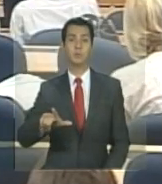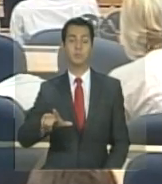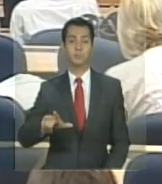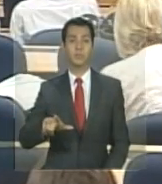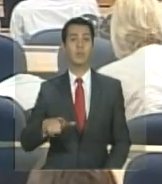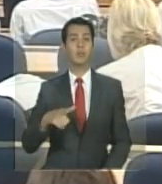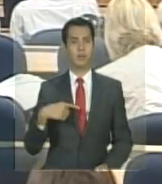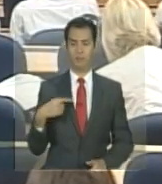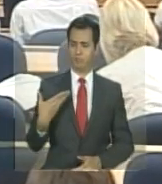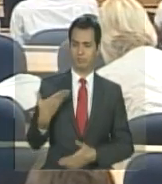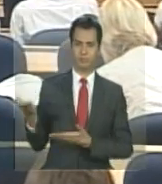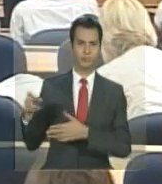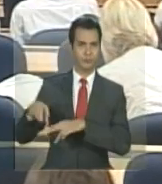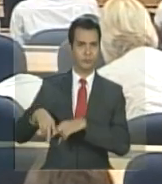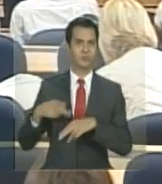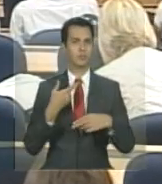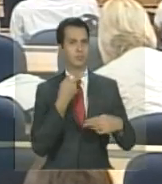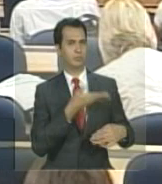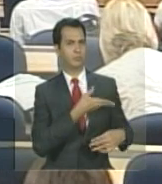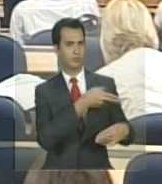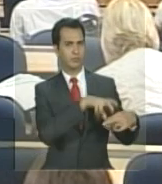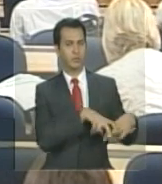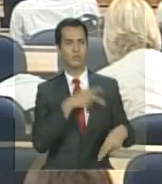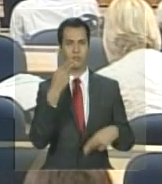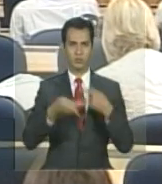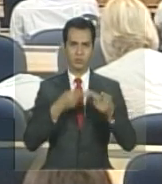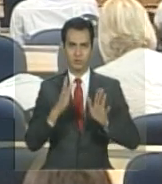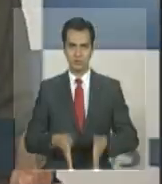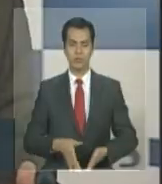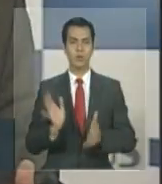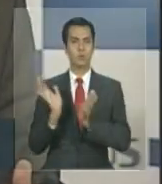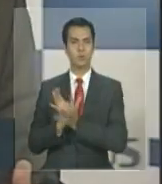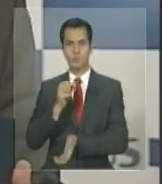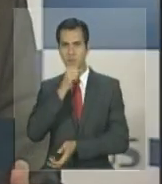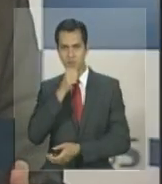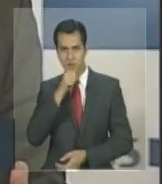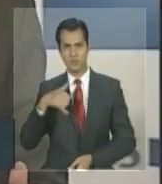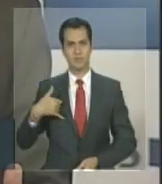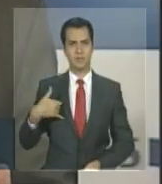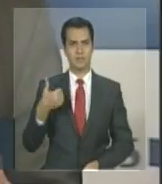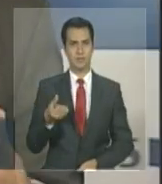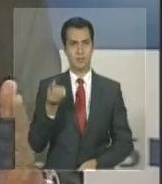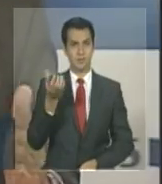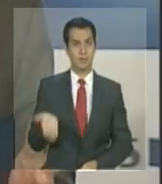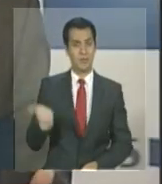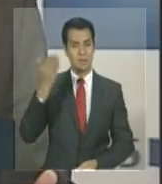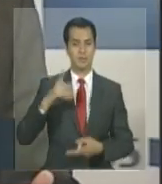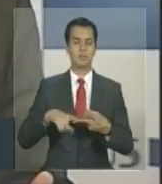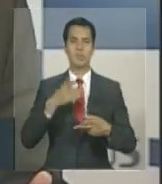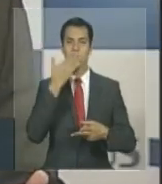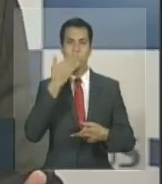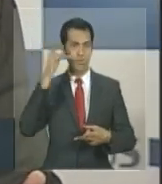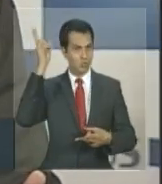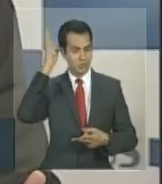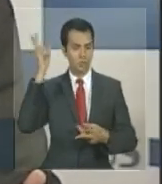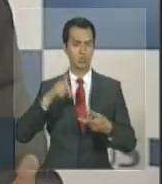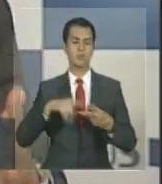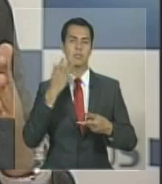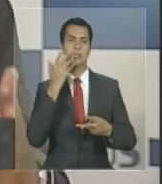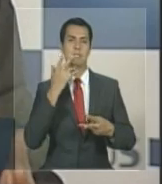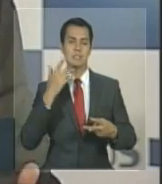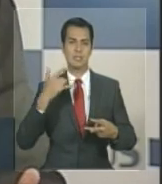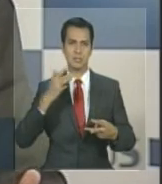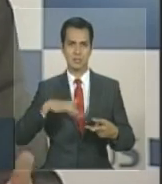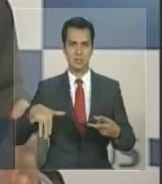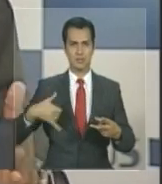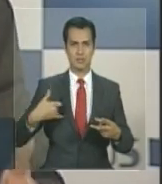Saúde, tanto os idosos, mais de 60 anos, as comunidades indígenas, as crianças de 6 meses a 2 anos,